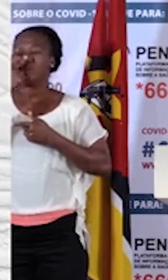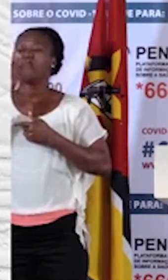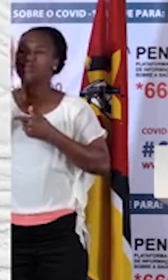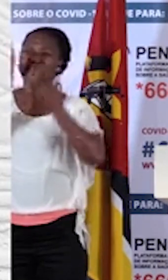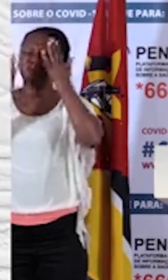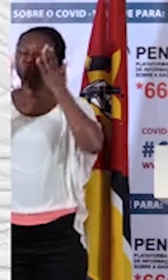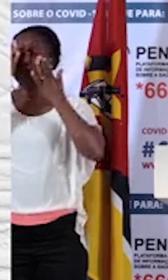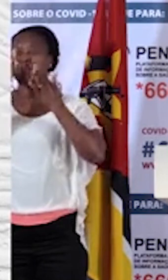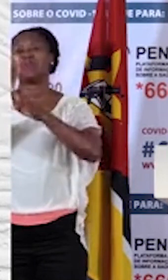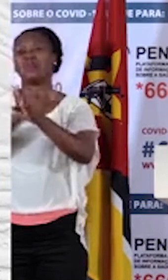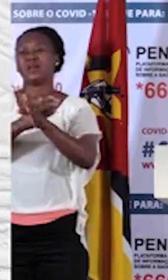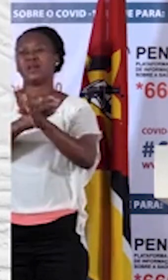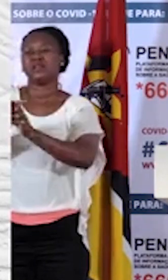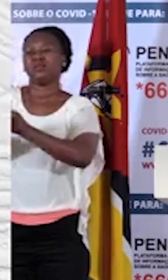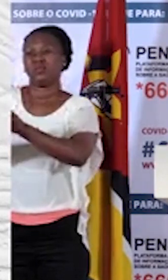mãos.